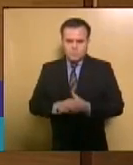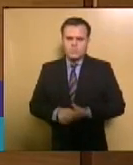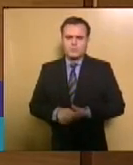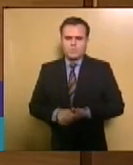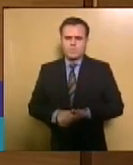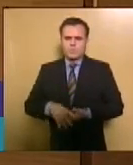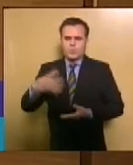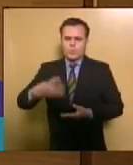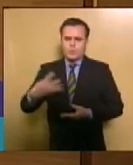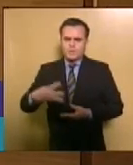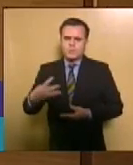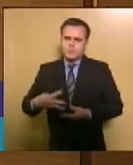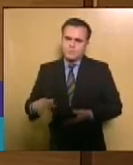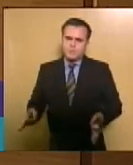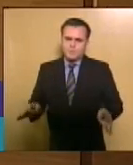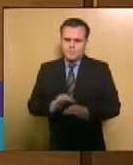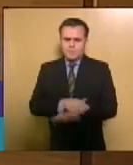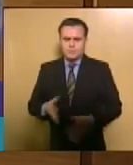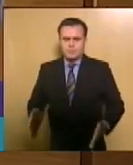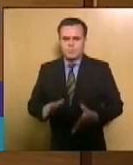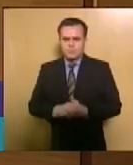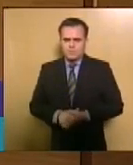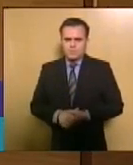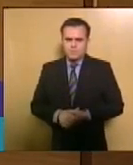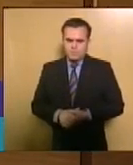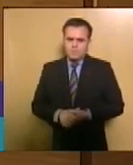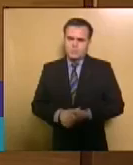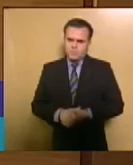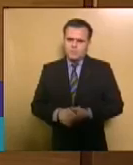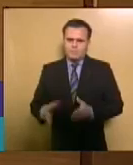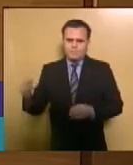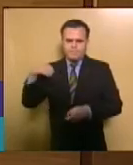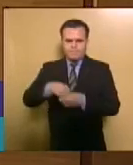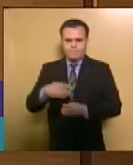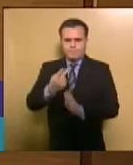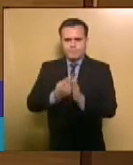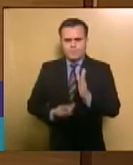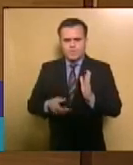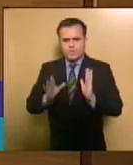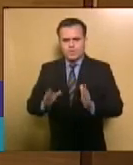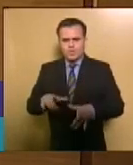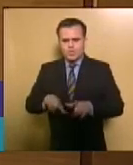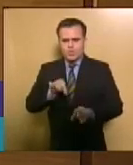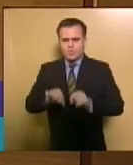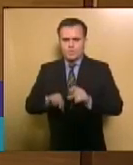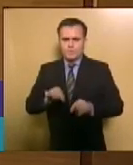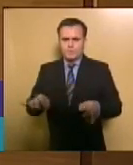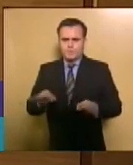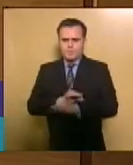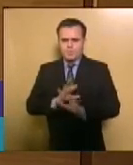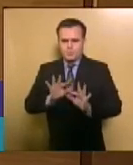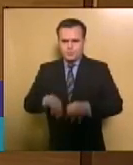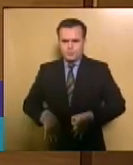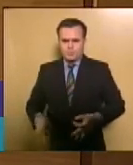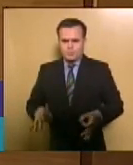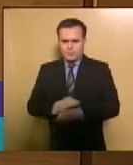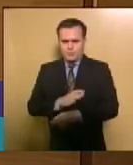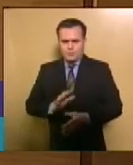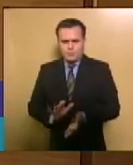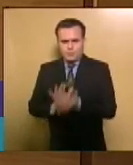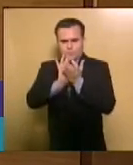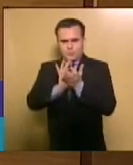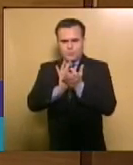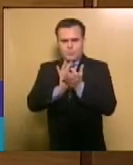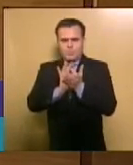indicação né somos o quarto no caso dentro dos projetos que estão sendo selecionados para para ser finalista e campeão do prêmio